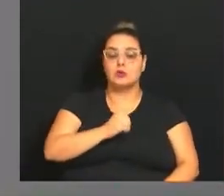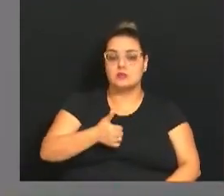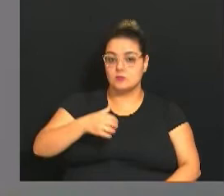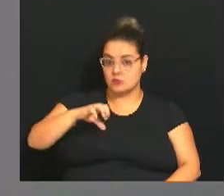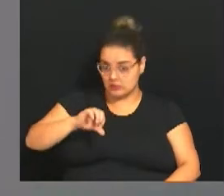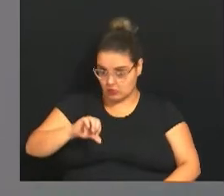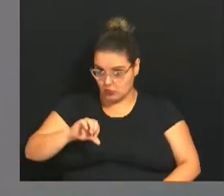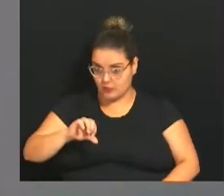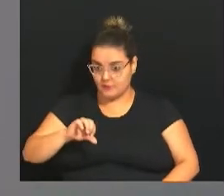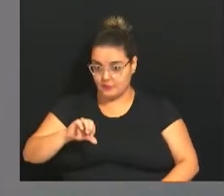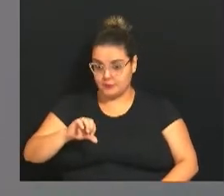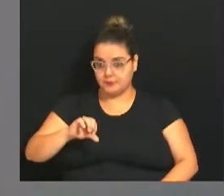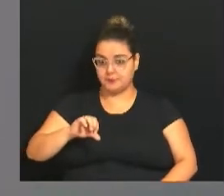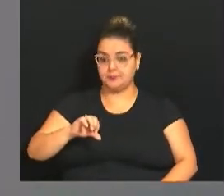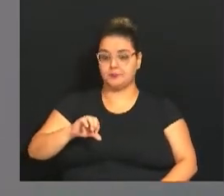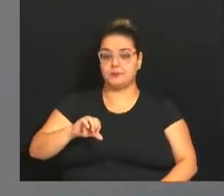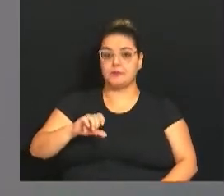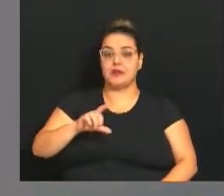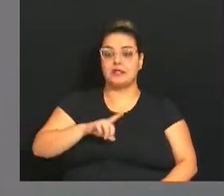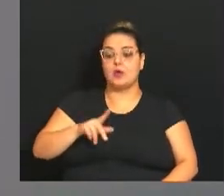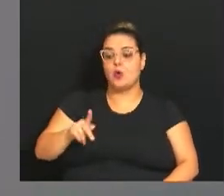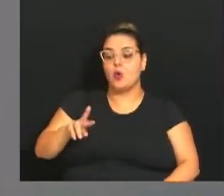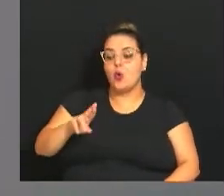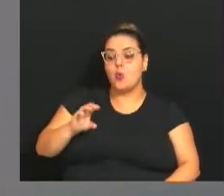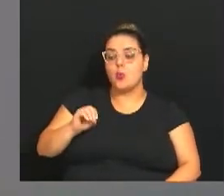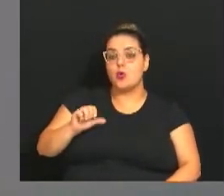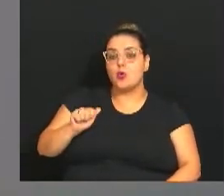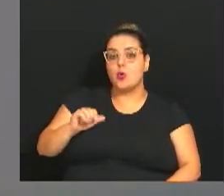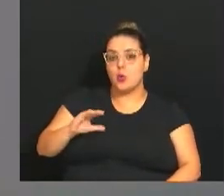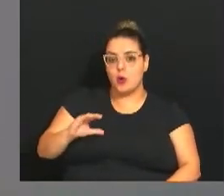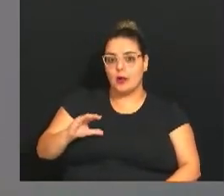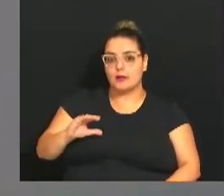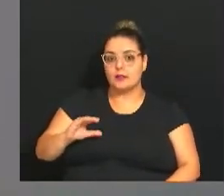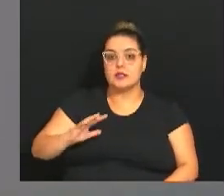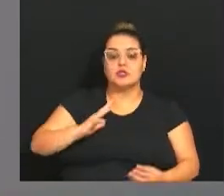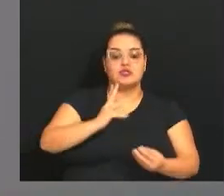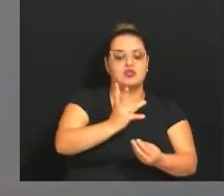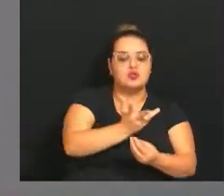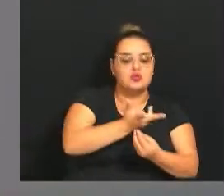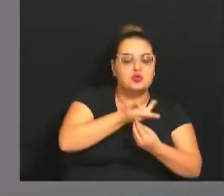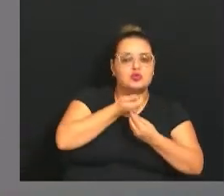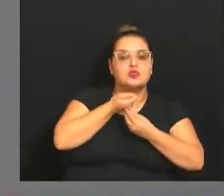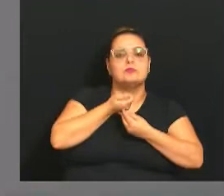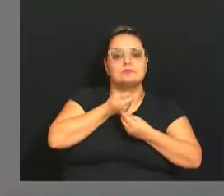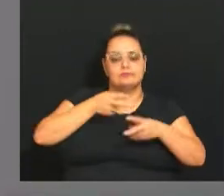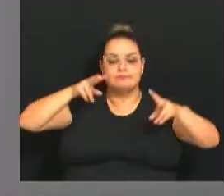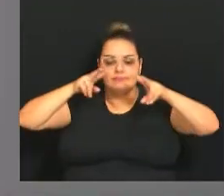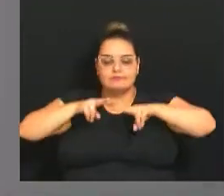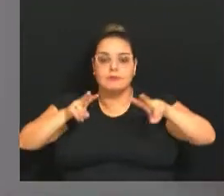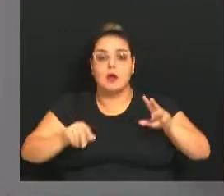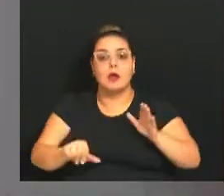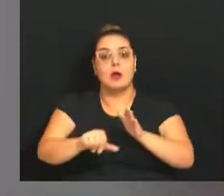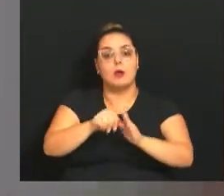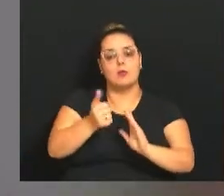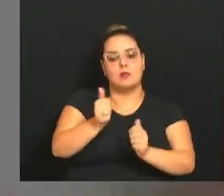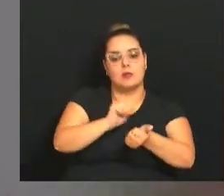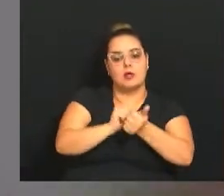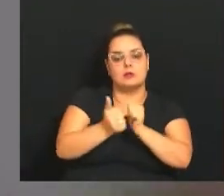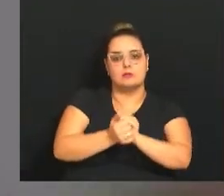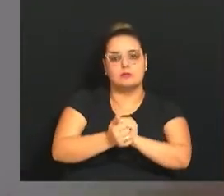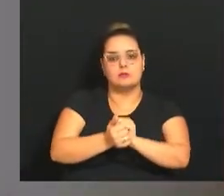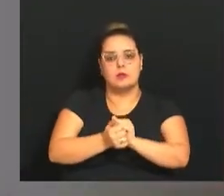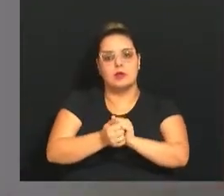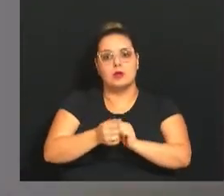está com um PROAC de circulação de artes visuais. Então essa é a primeira remontagem dela a partir de São Paulo, aqui em